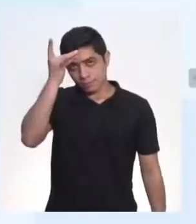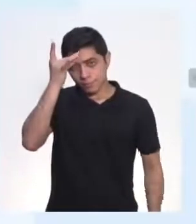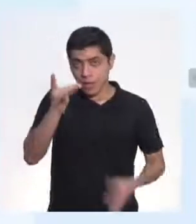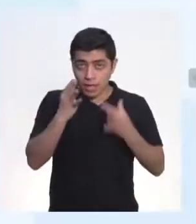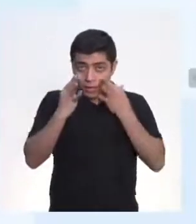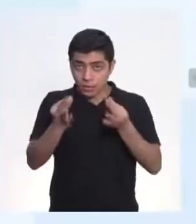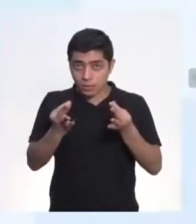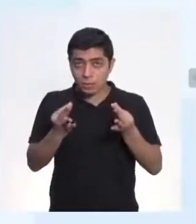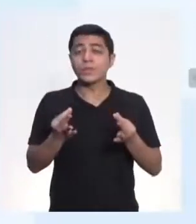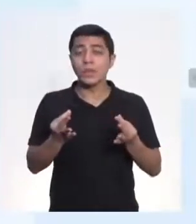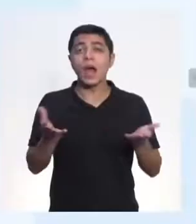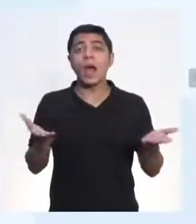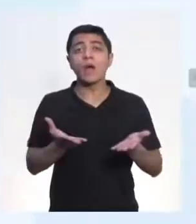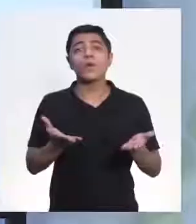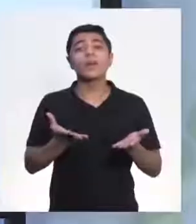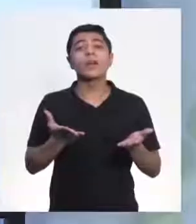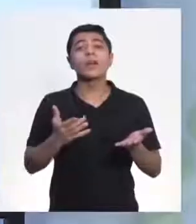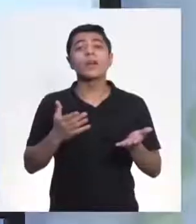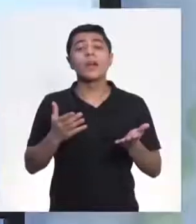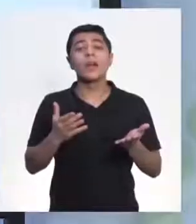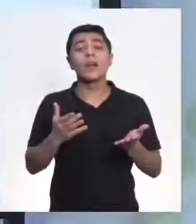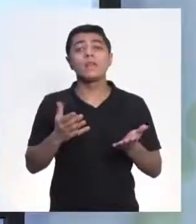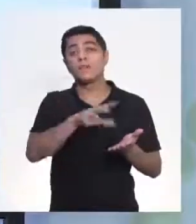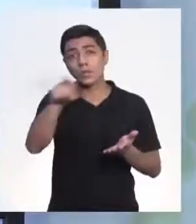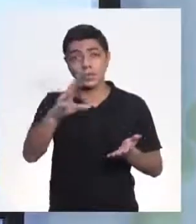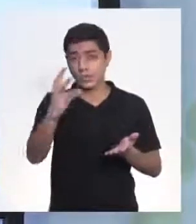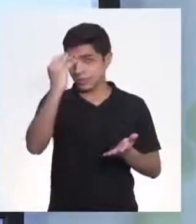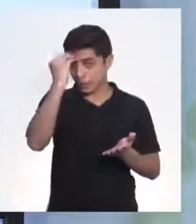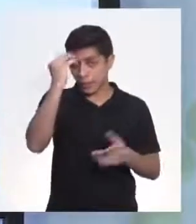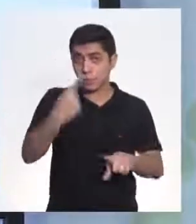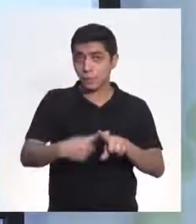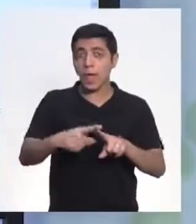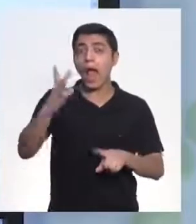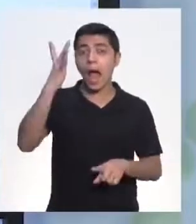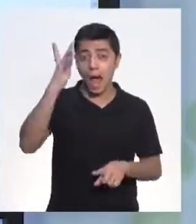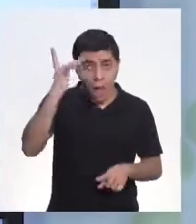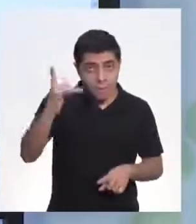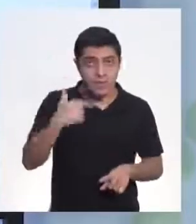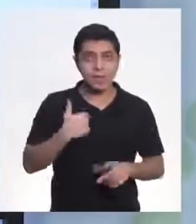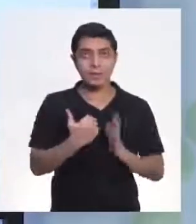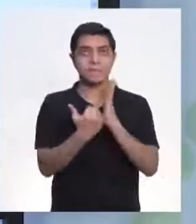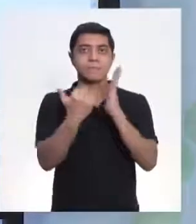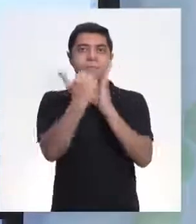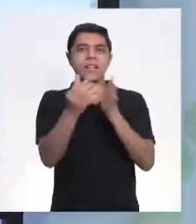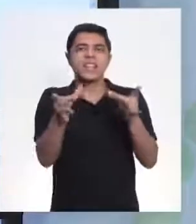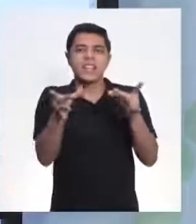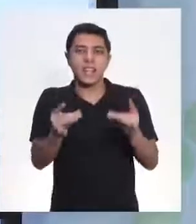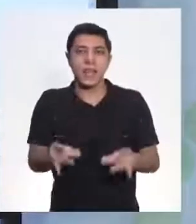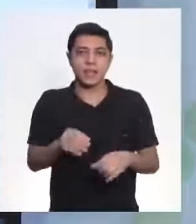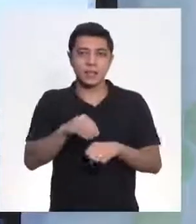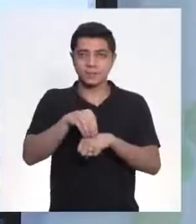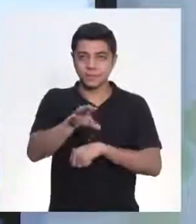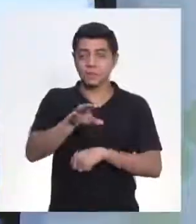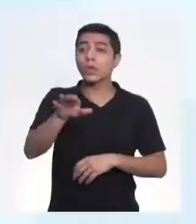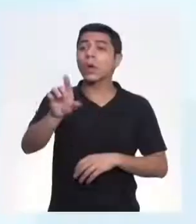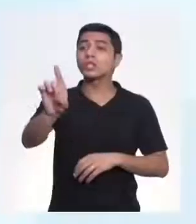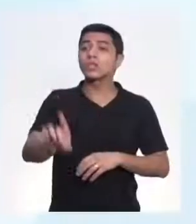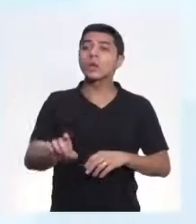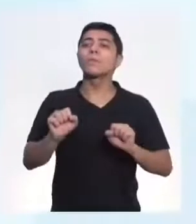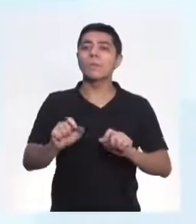detalhezinho deles amanhã. Diretor, pode colocar para eles o QR Code, o